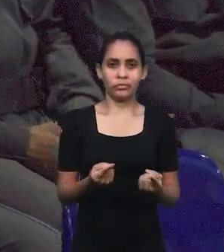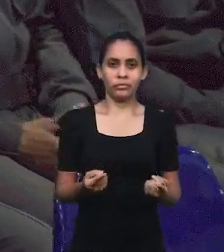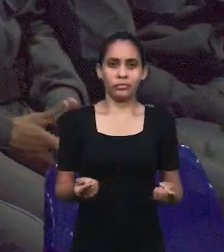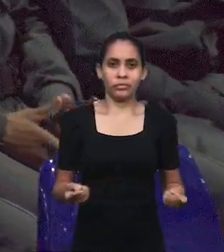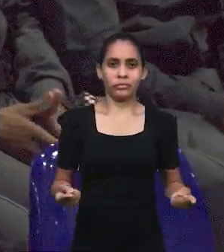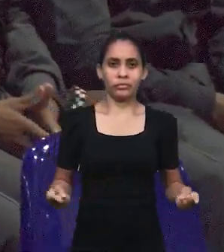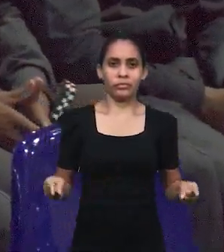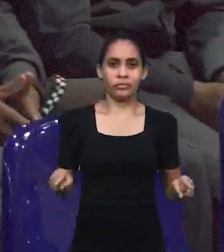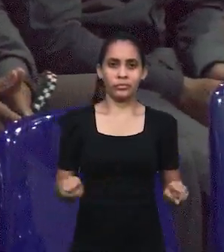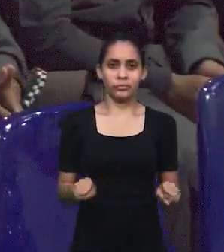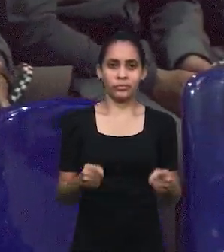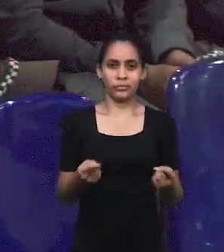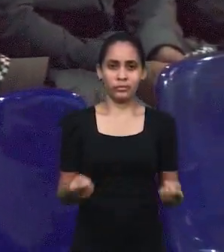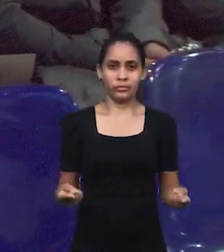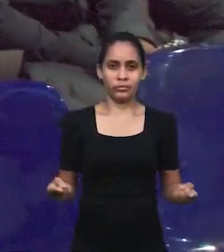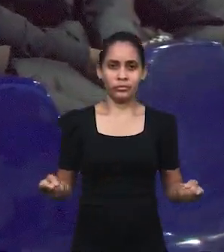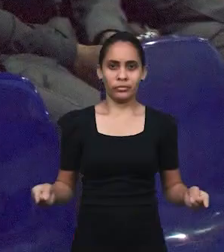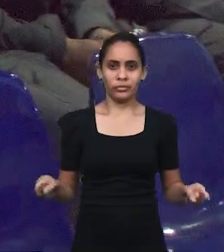Glória a